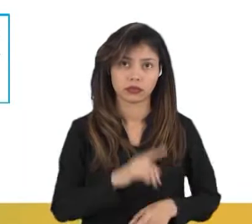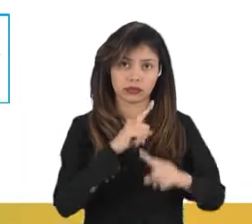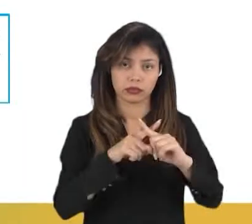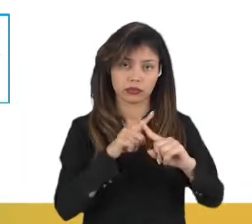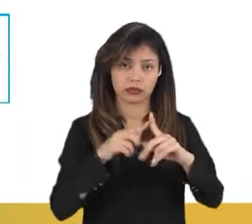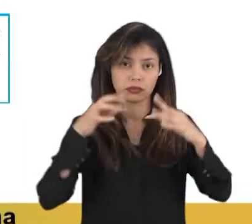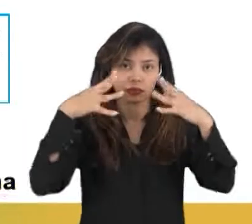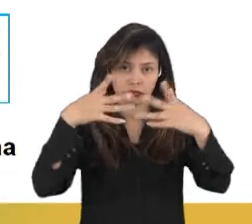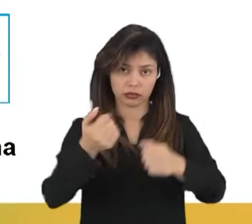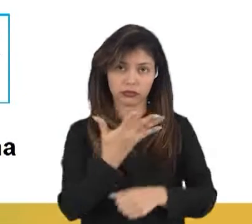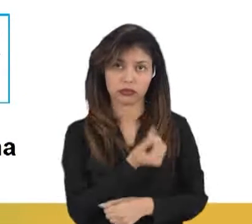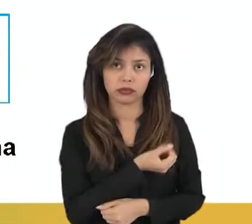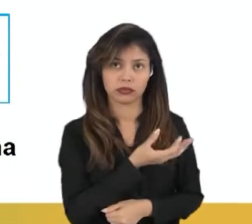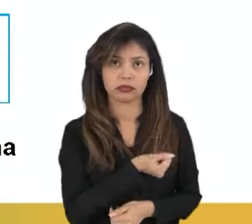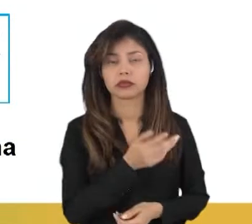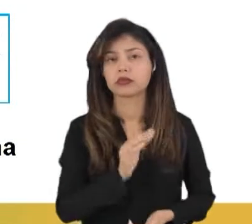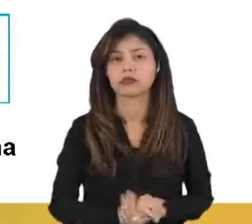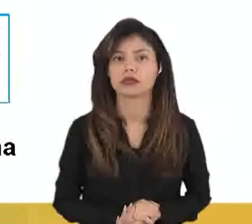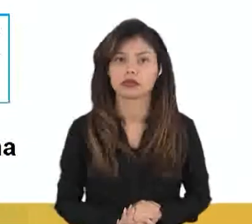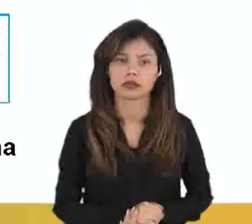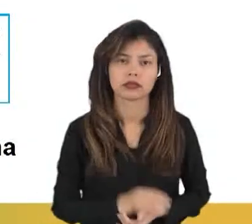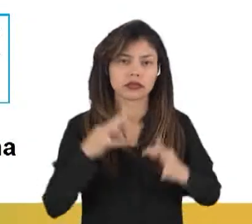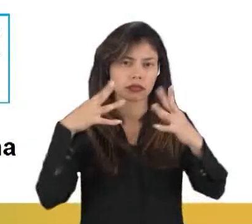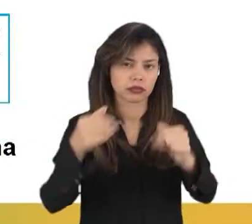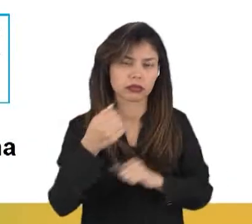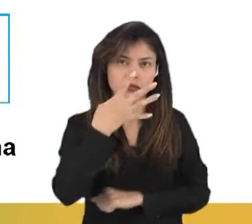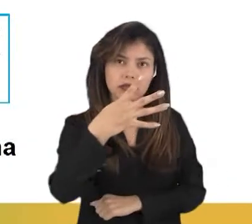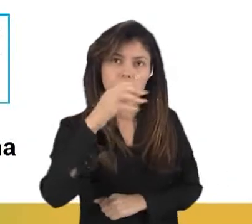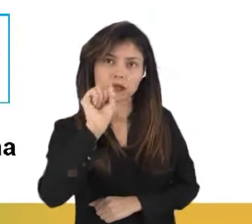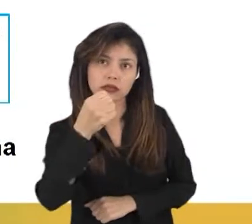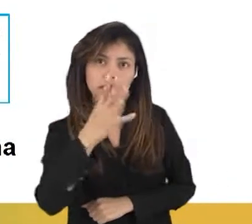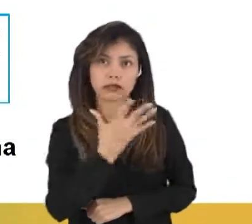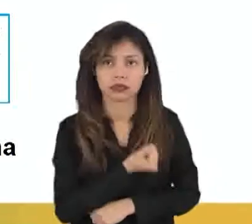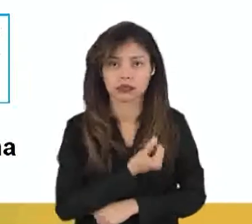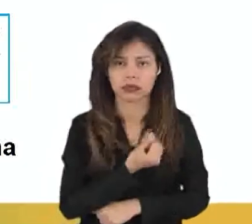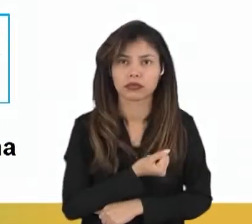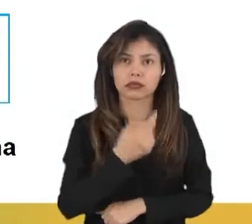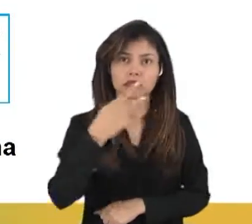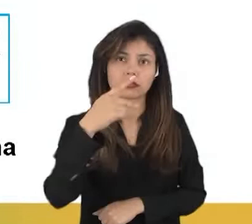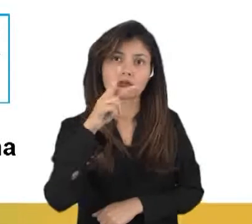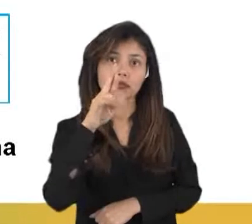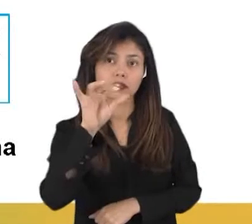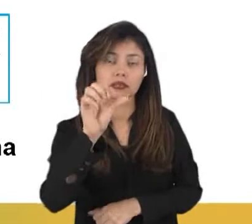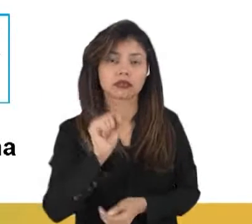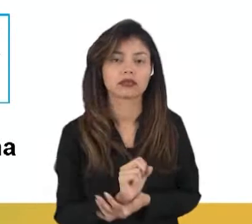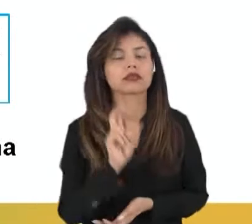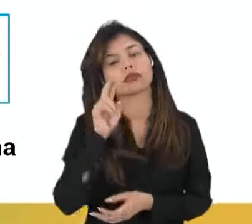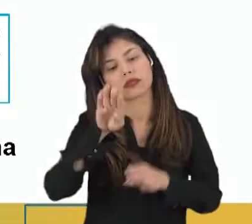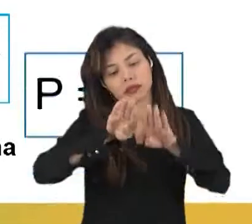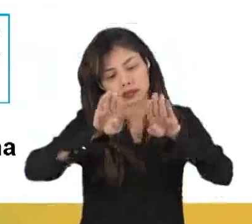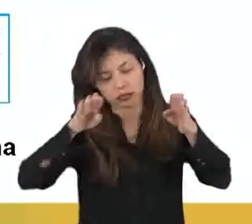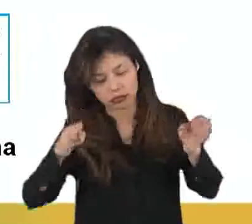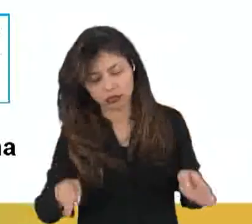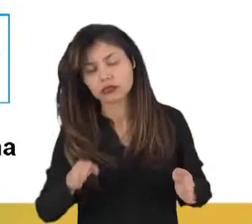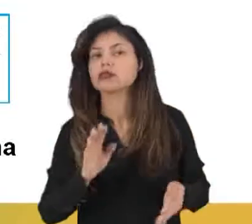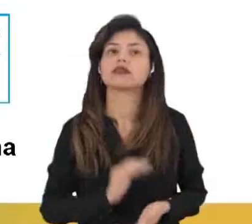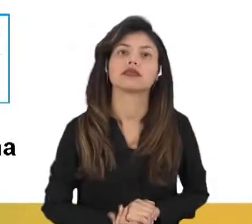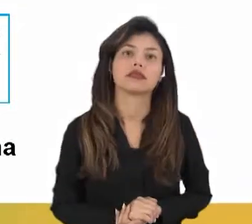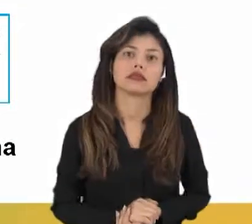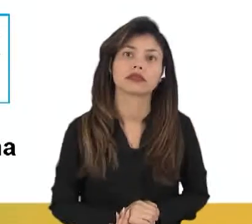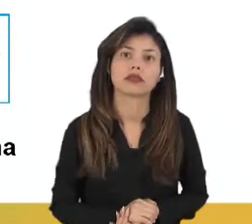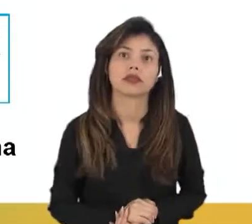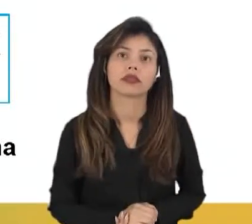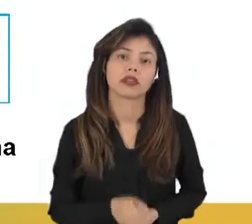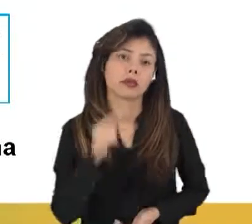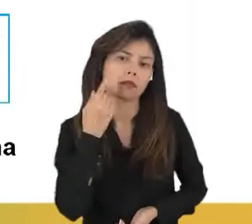Multiplicando todos esses números, temos um total de 48 números pares na urna. Muito bem.